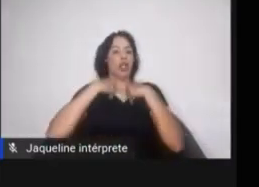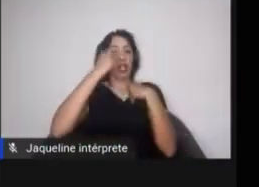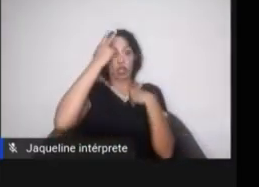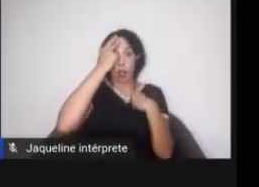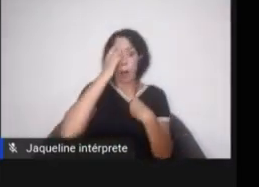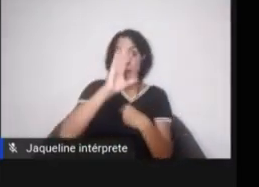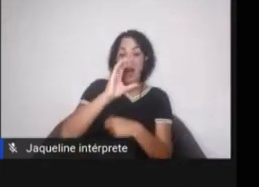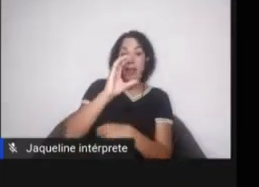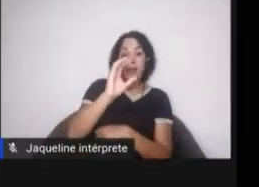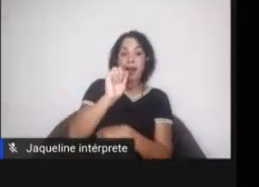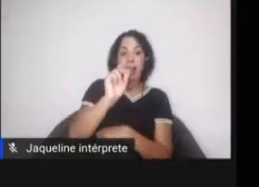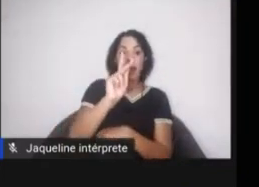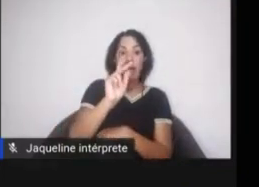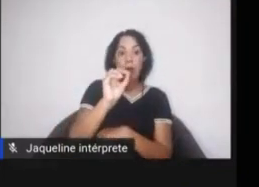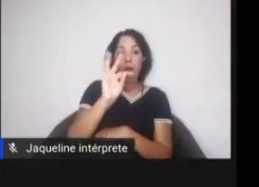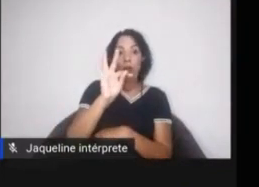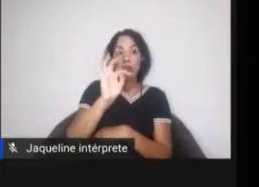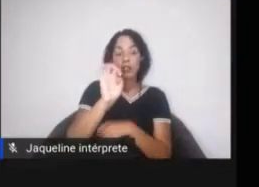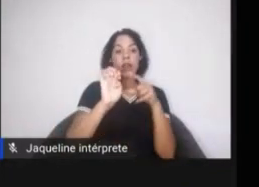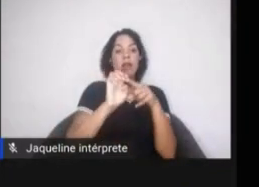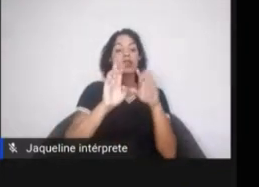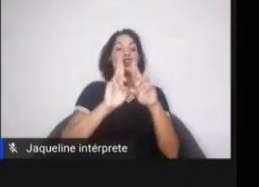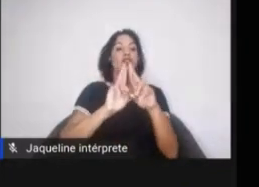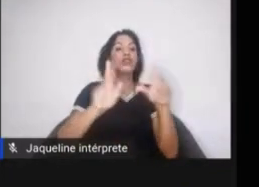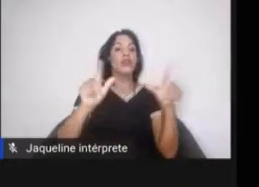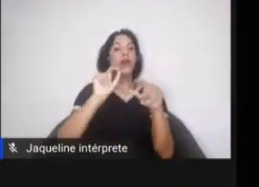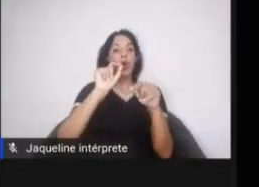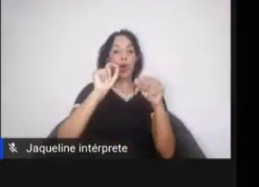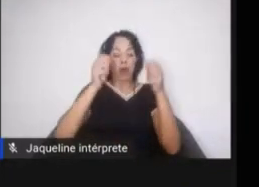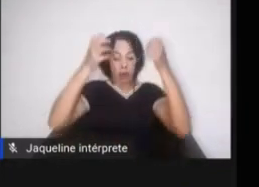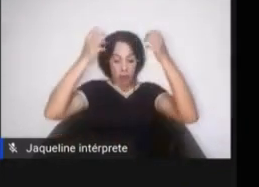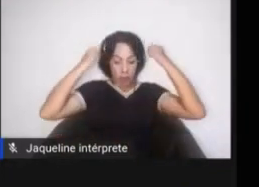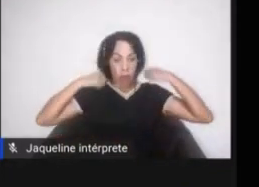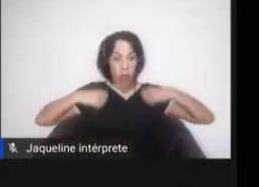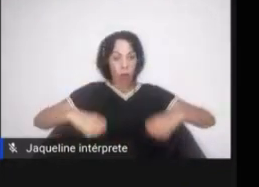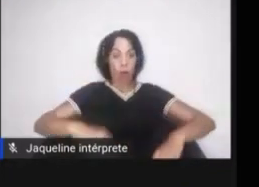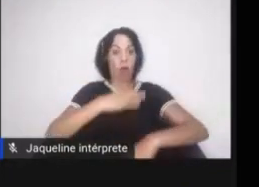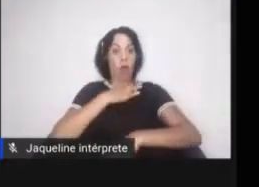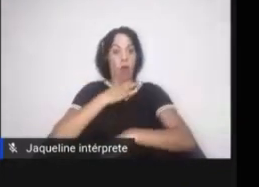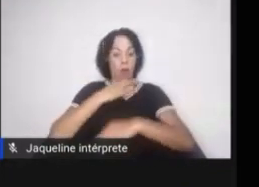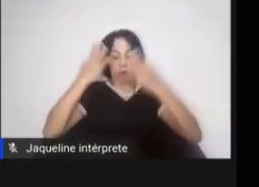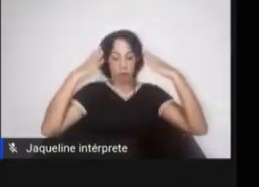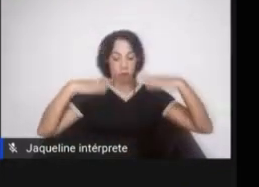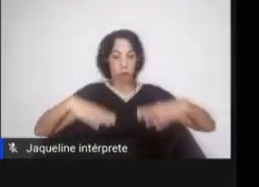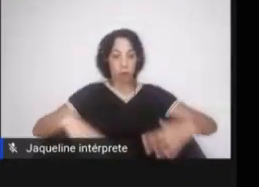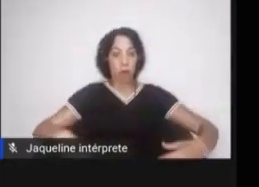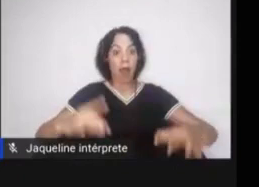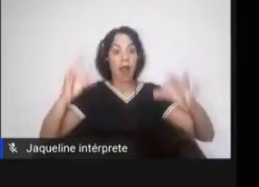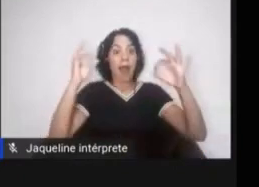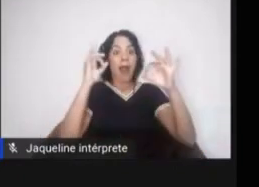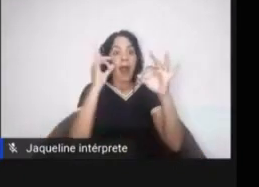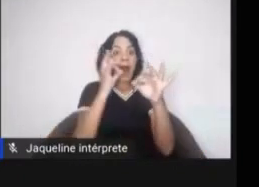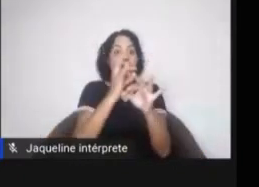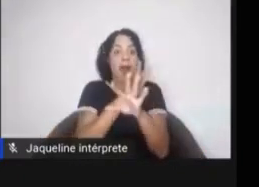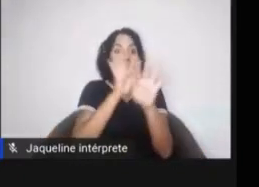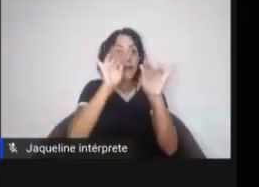capote descartável é aquele que tem que ser retirado e levado, né, para